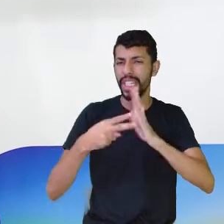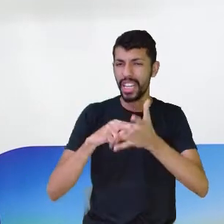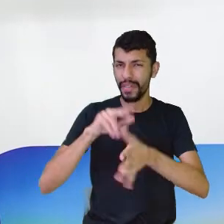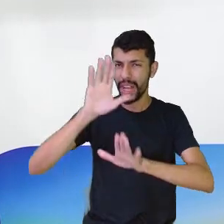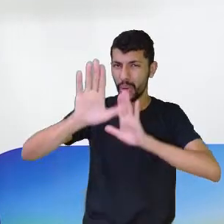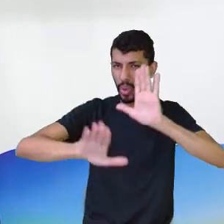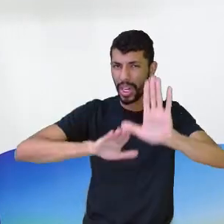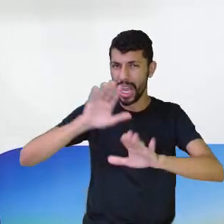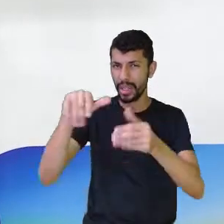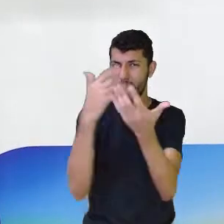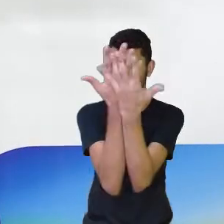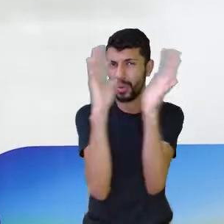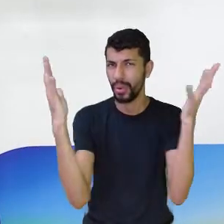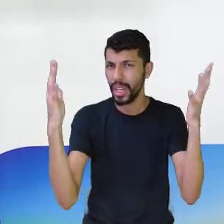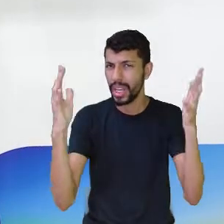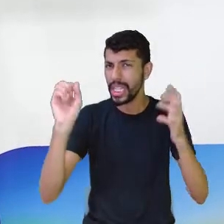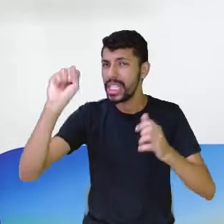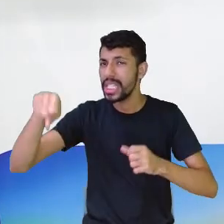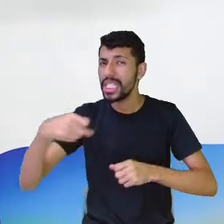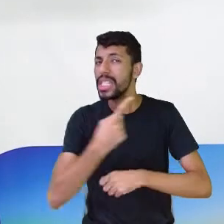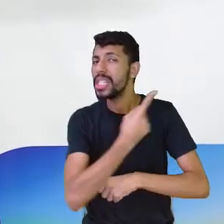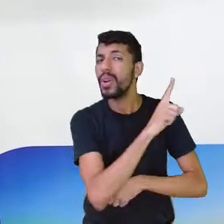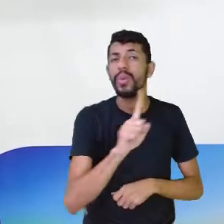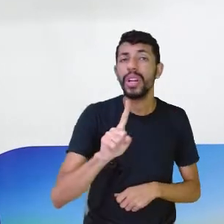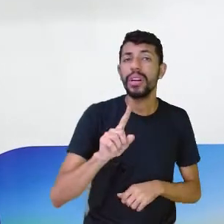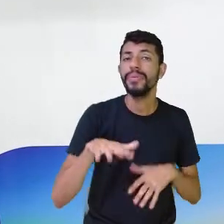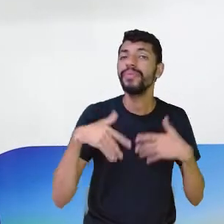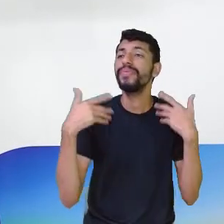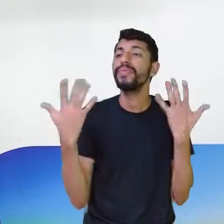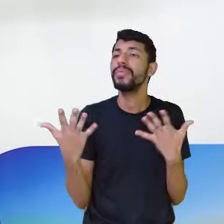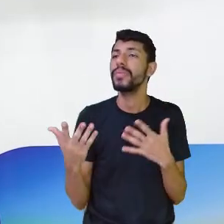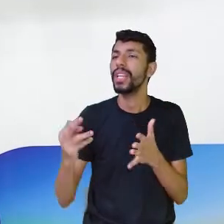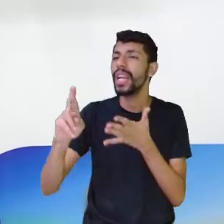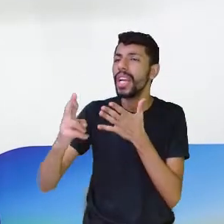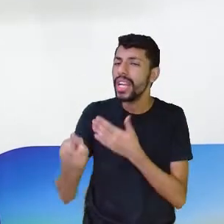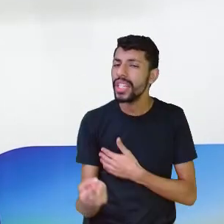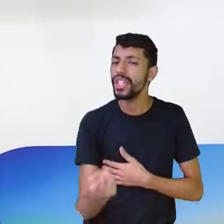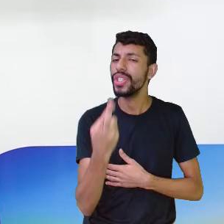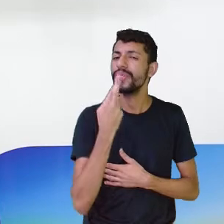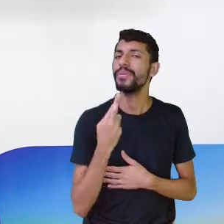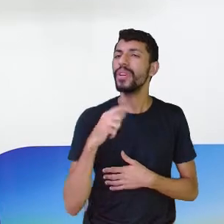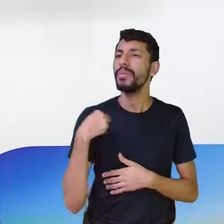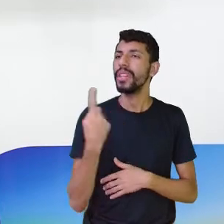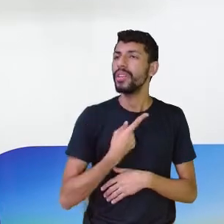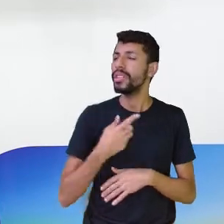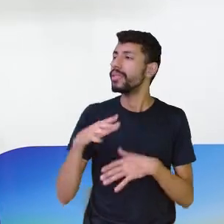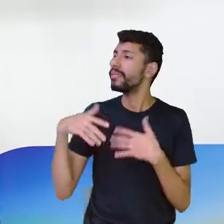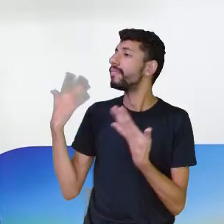meio ambiente? Sim ou não? Mais fácil aí para vocês. Coloquem aí para a gente aí. Sim ou não?